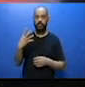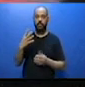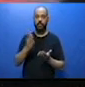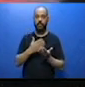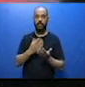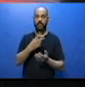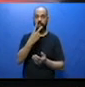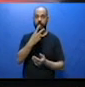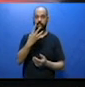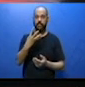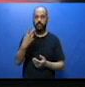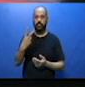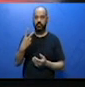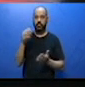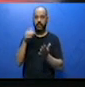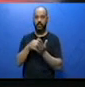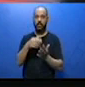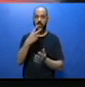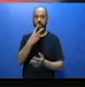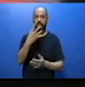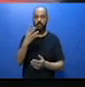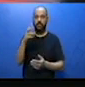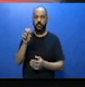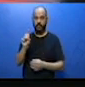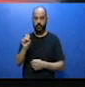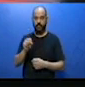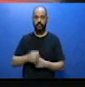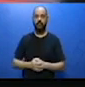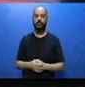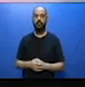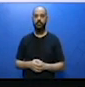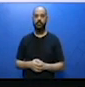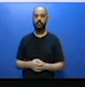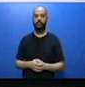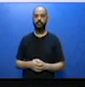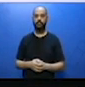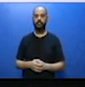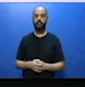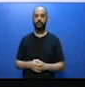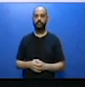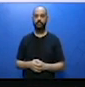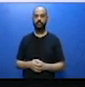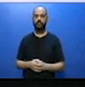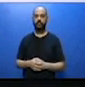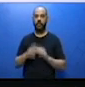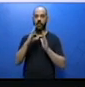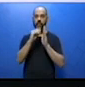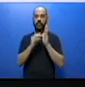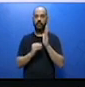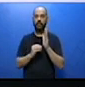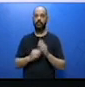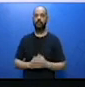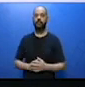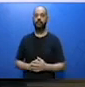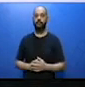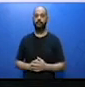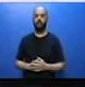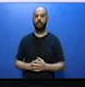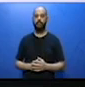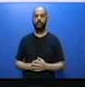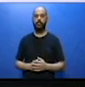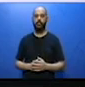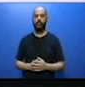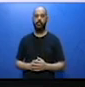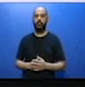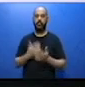página 248. Vamos para a nossa rotina. O que nós vamos fazer hoje?